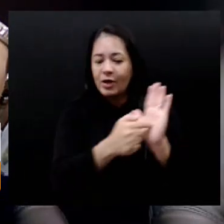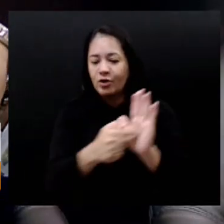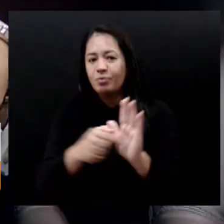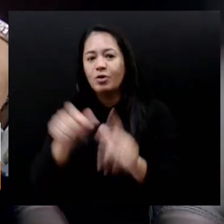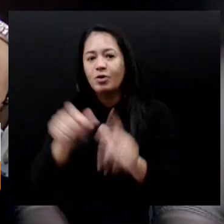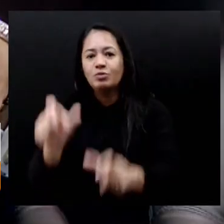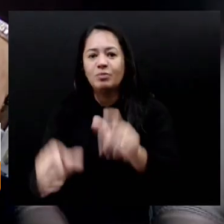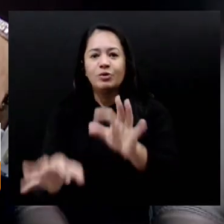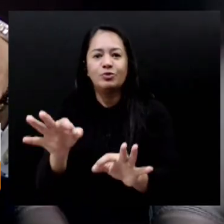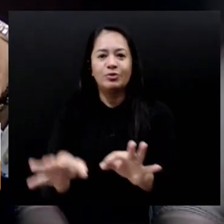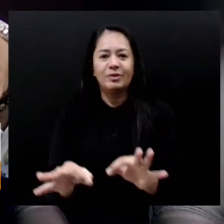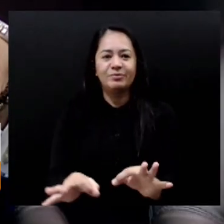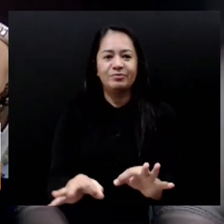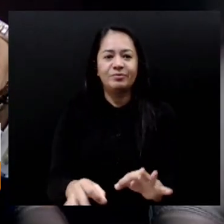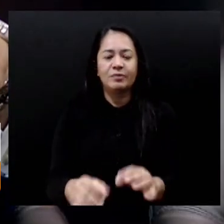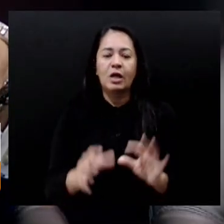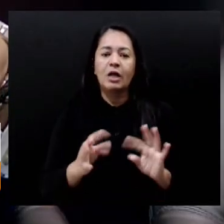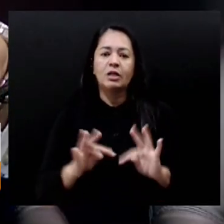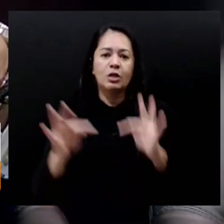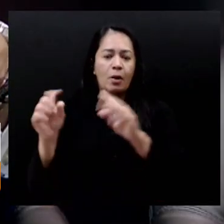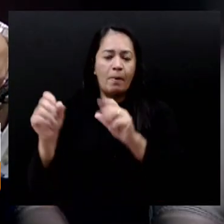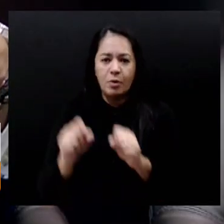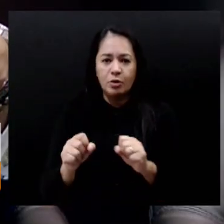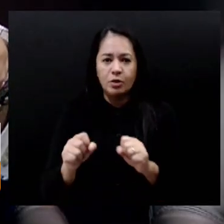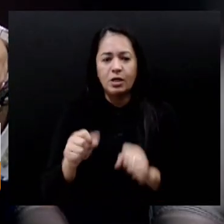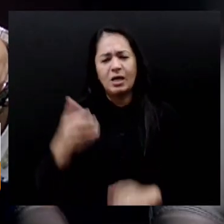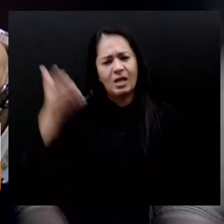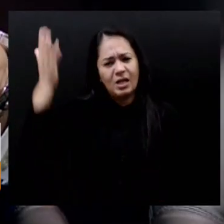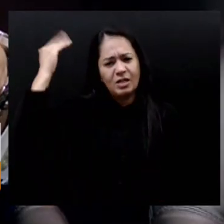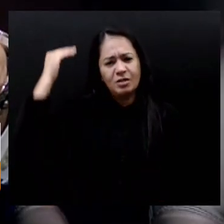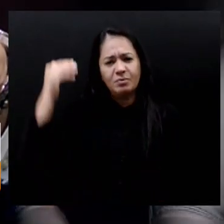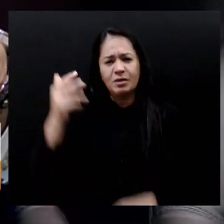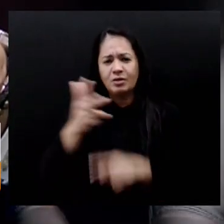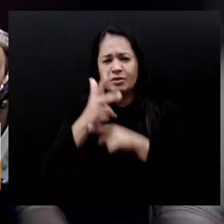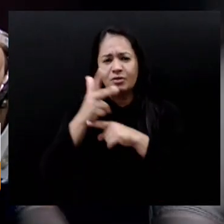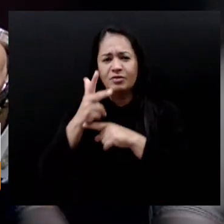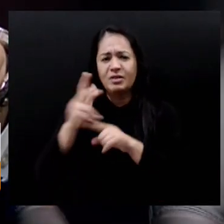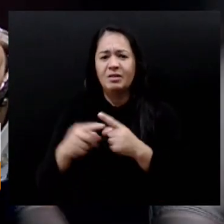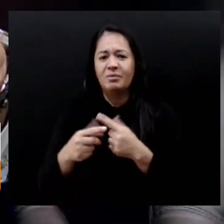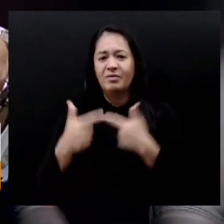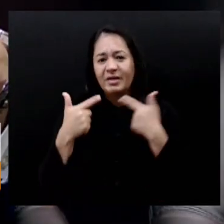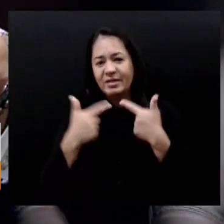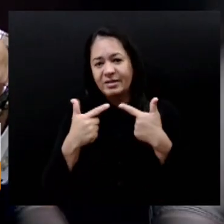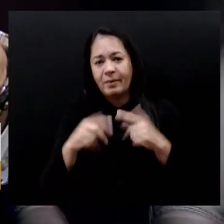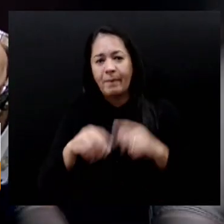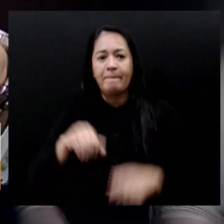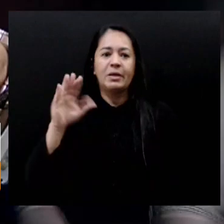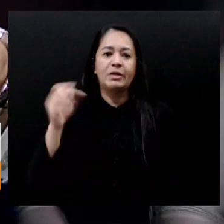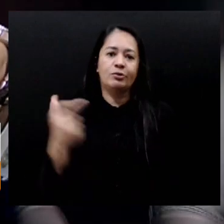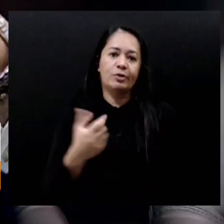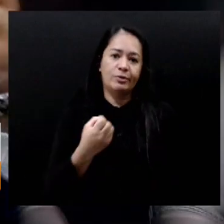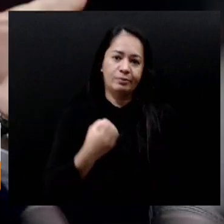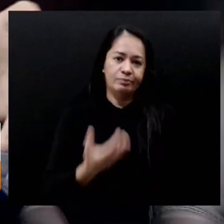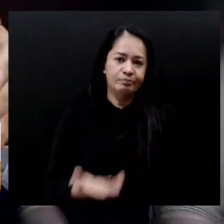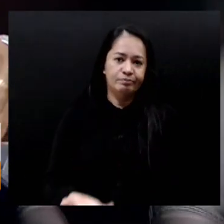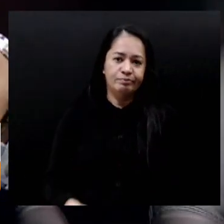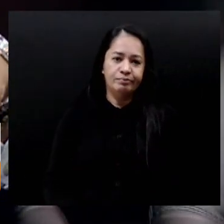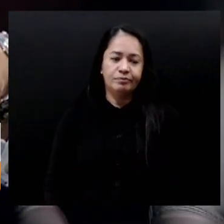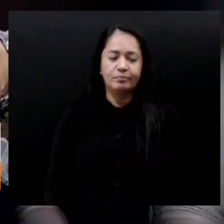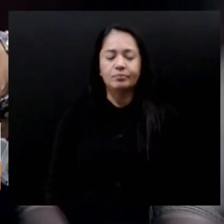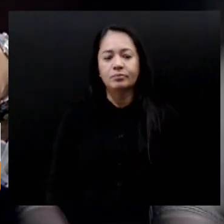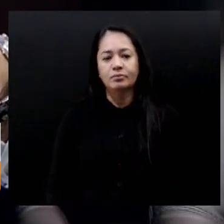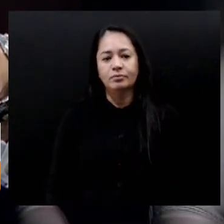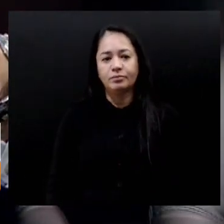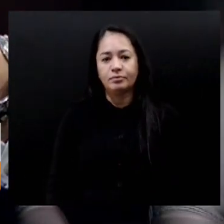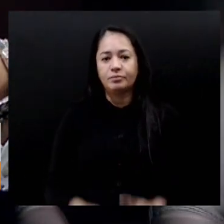podia antigamente filmar, mas normalmente ia ficar jocoso, ia ficar mais engraçado do que bom, né? Mas na 3D a gente